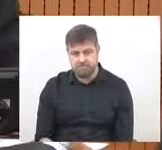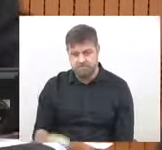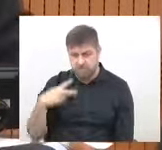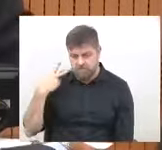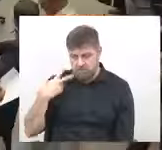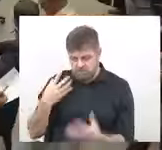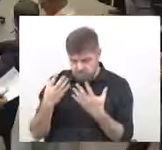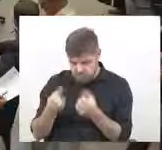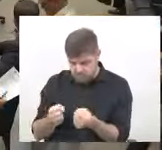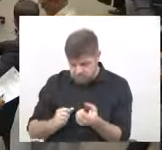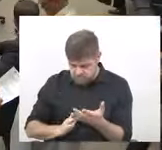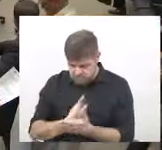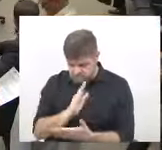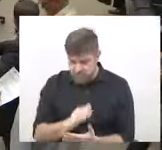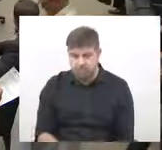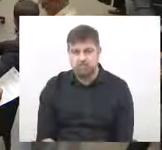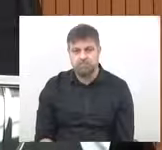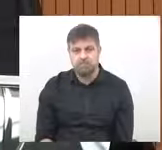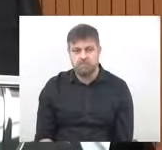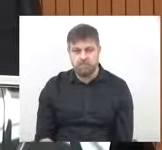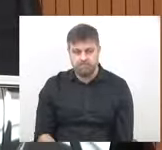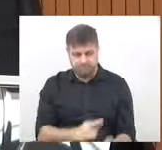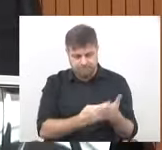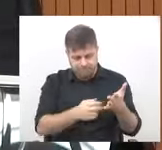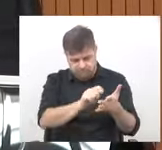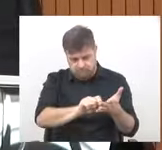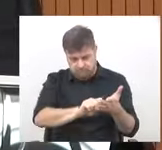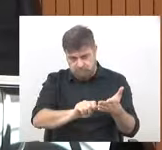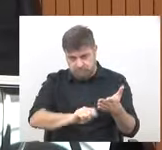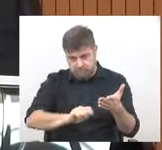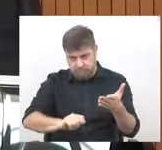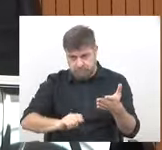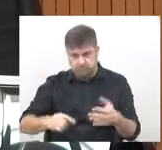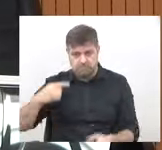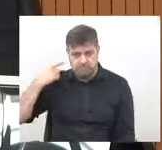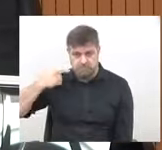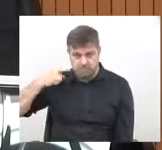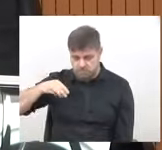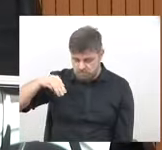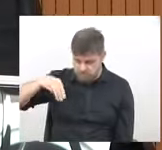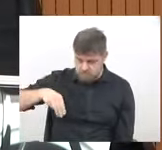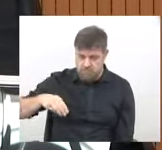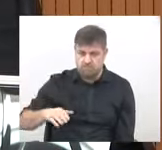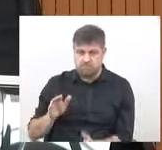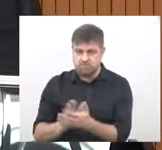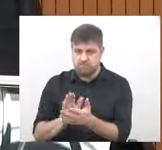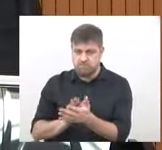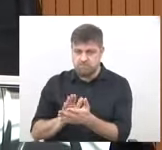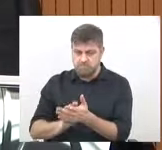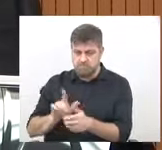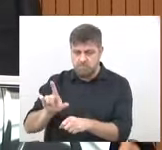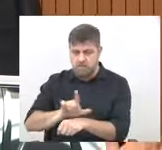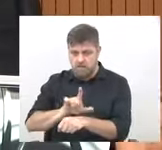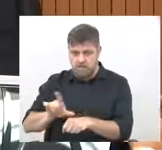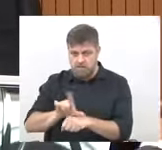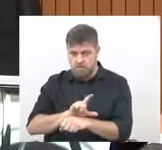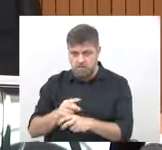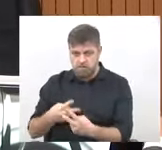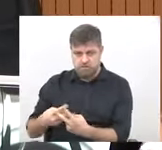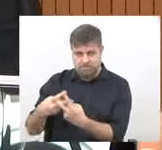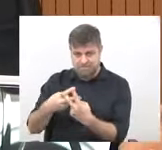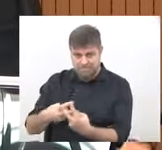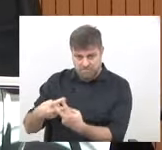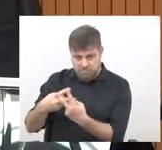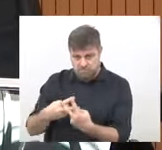Favoráveis, permaneçam como estão. Aprovado. 2.876, do senhor Marcos Bernardelli, que aplaude a loja maçônica Maestro Carlos Gomes,